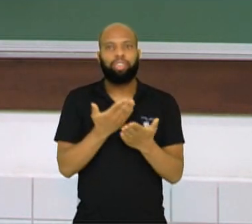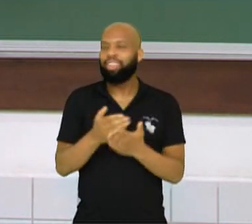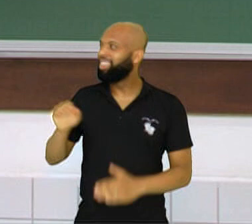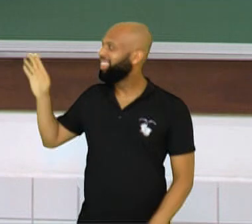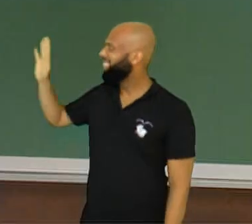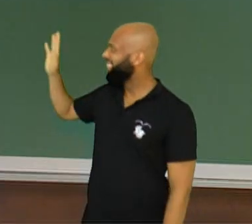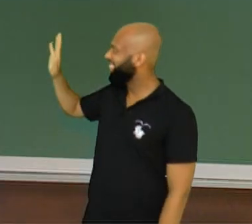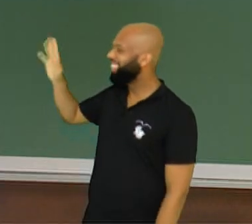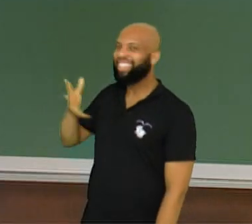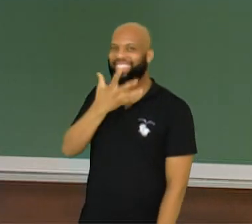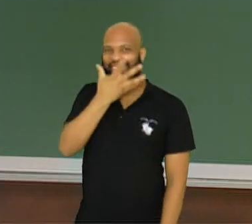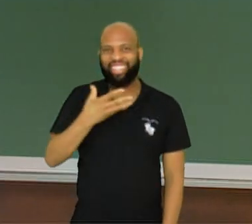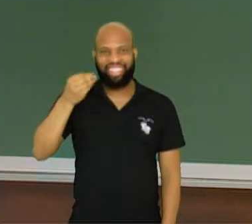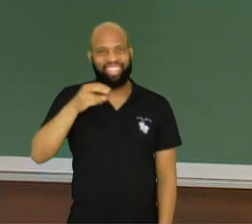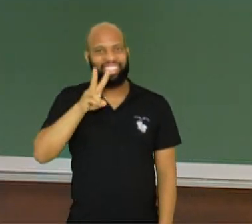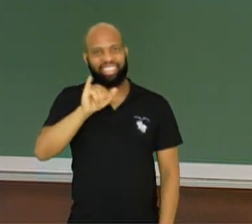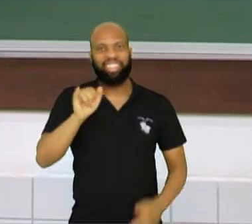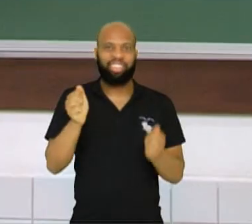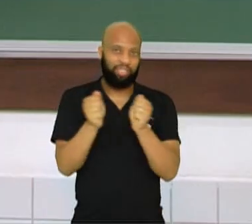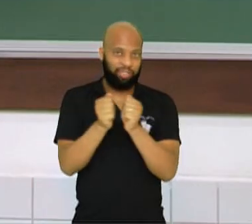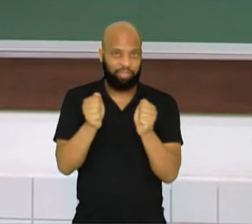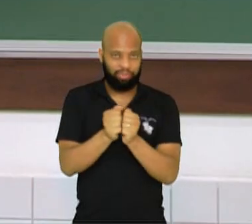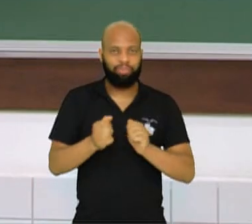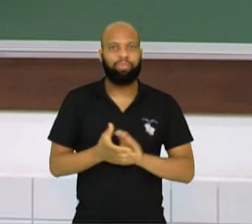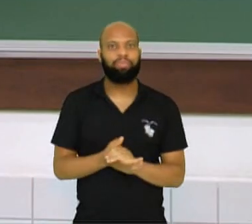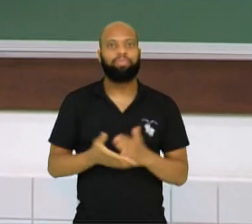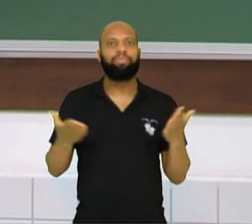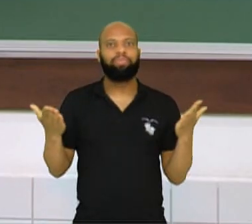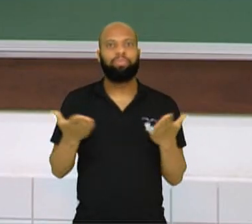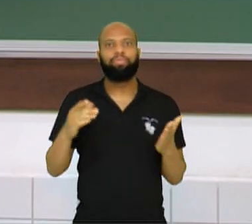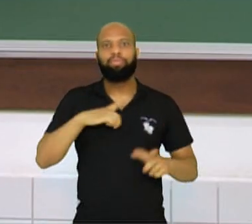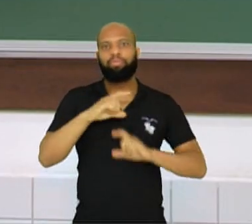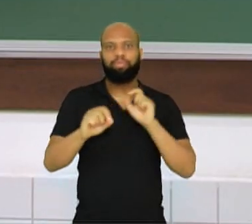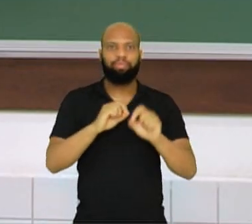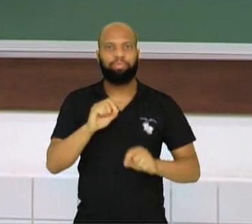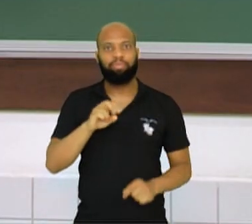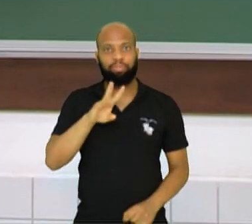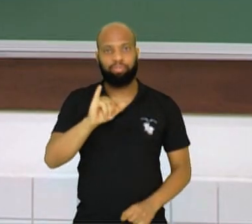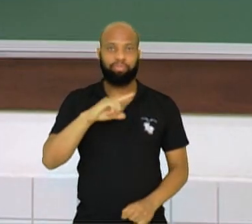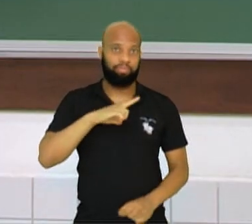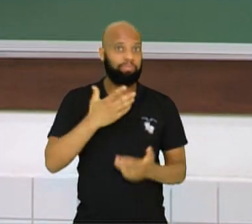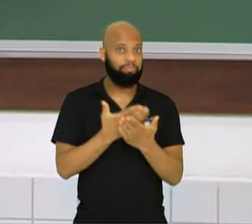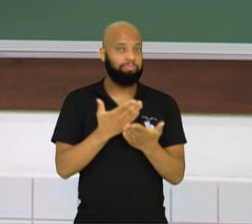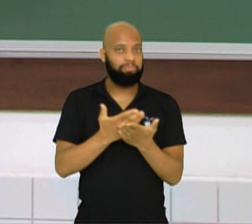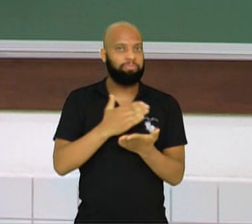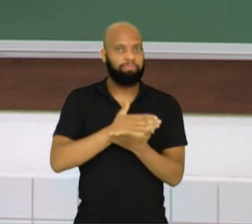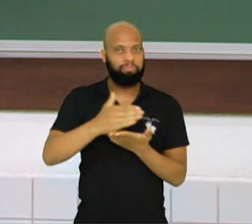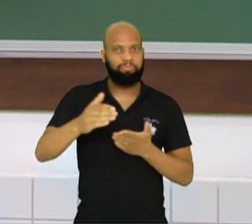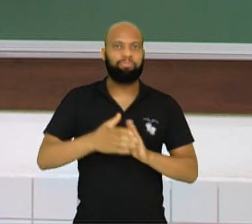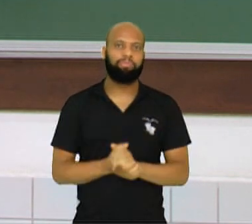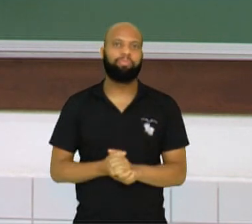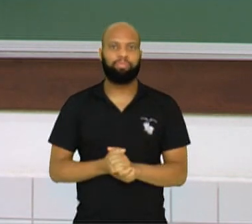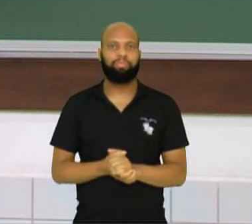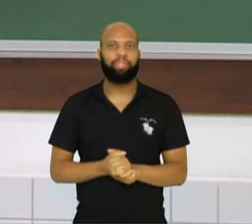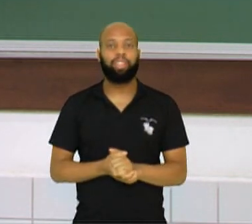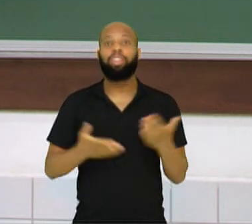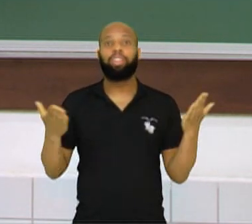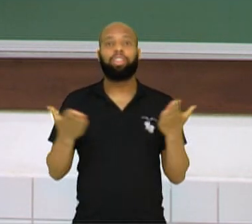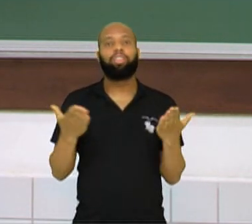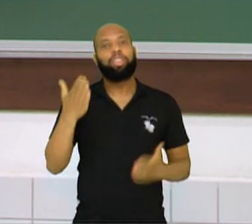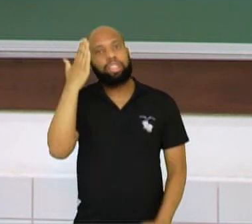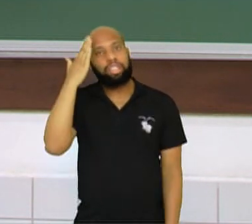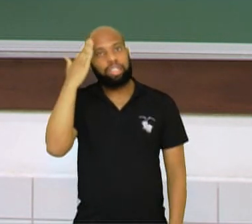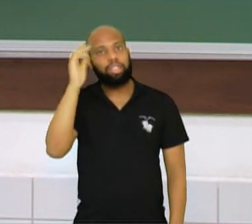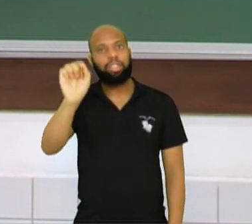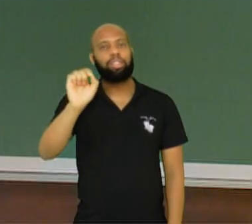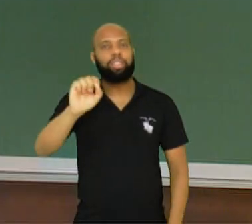Natan, né? Vai estar aqui com a gente. E agora a gente então vai lá para a nossa aula. Bom, primeiro para a gente saber do que se trata,